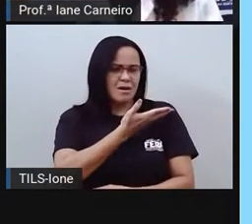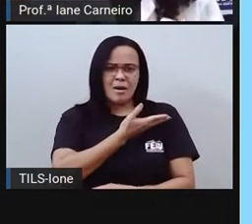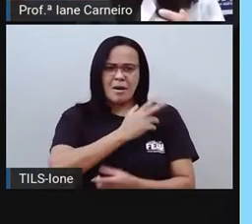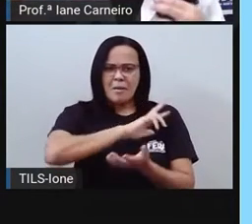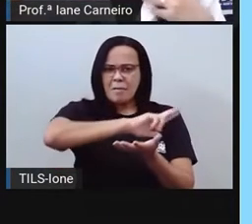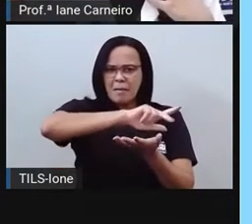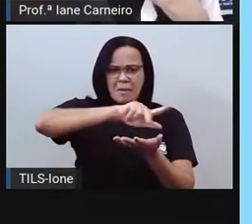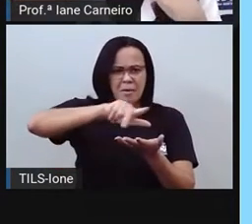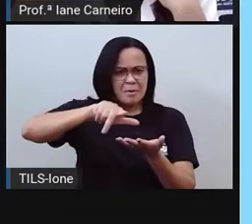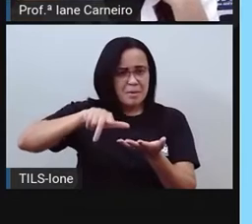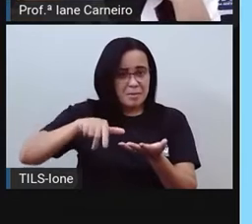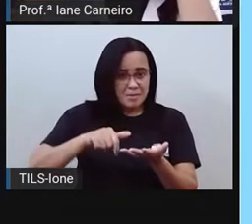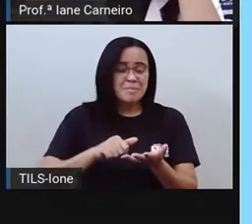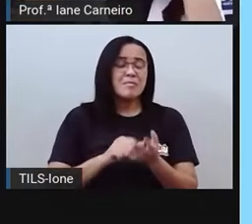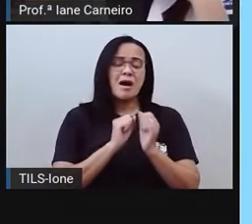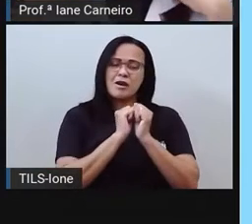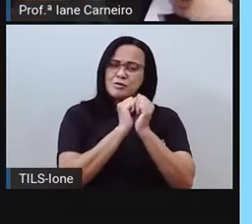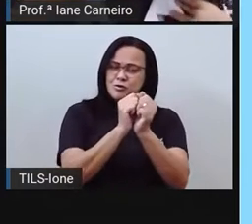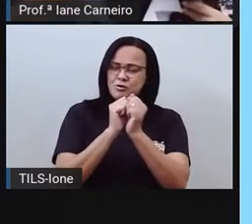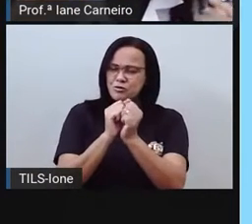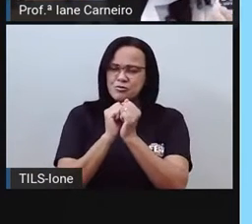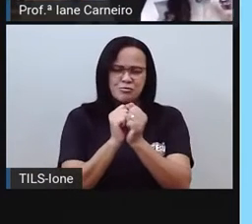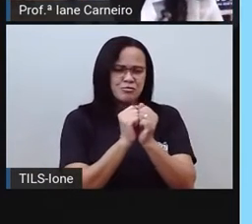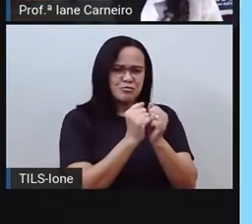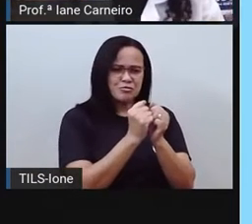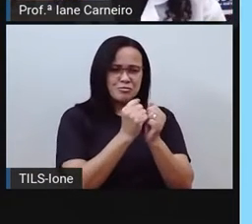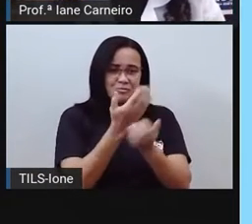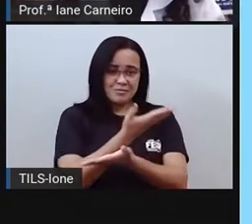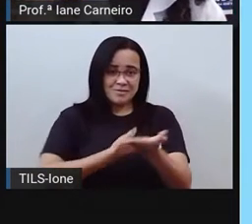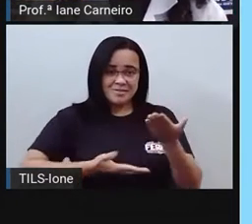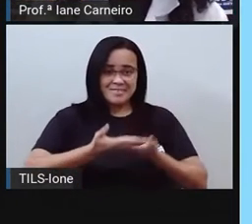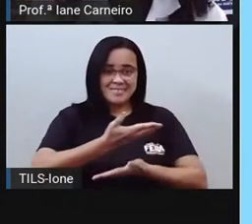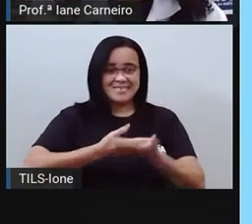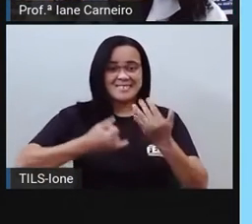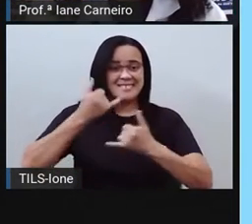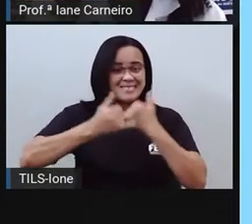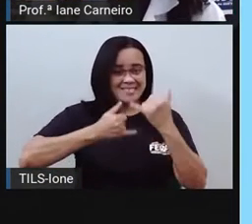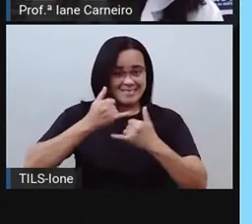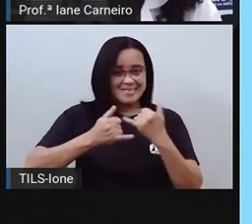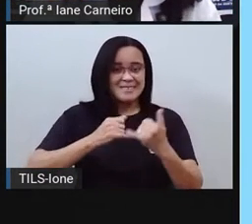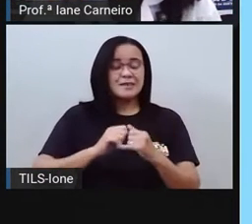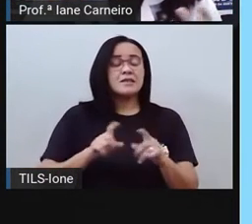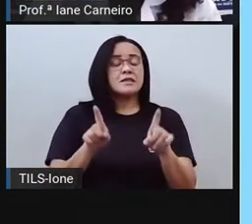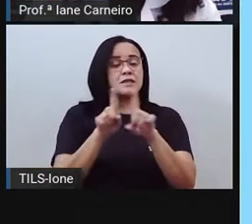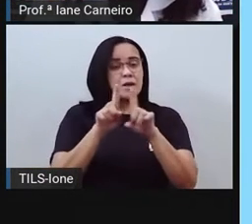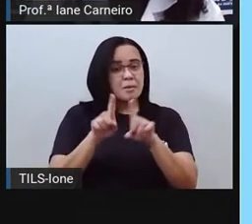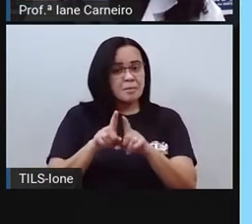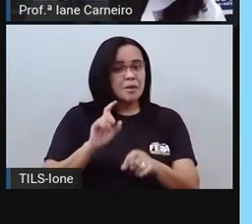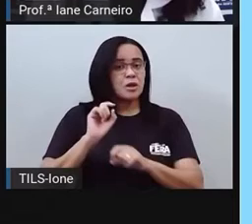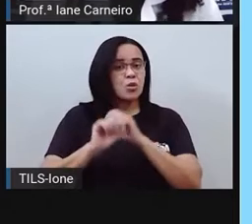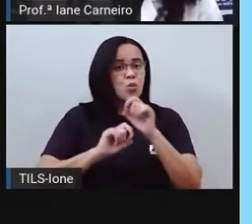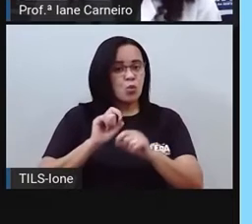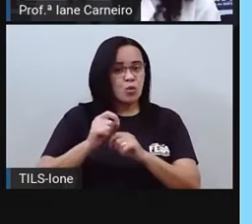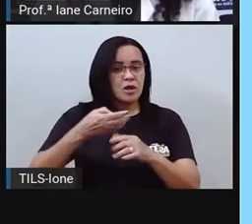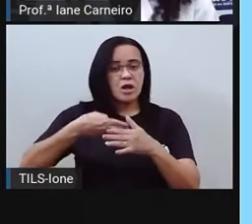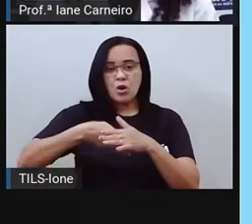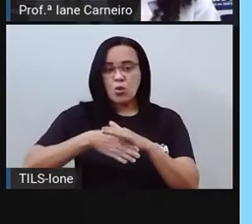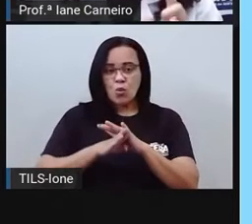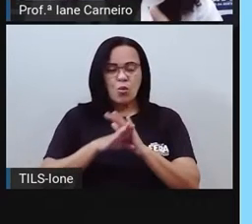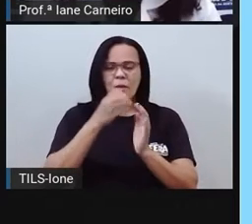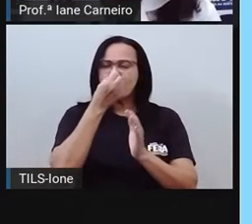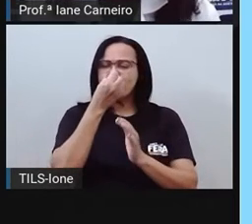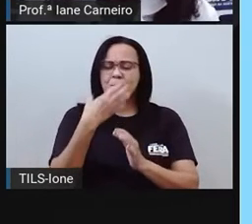Ter boa convivência com os nossos amigos, cultivar bons hábitos, né, de convivência com eles.